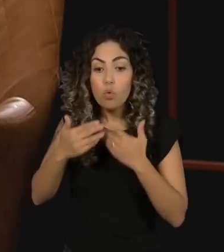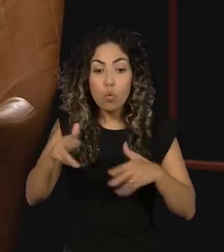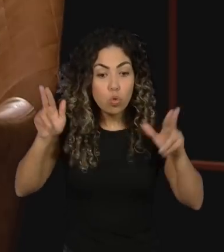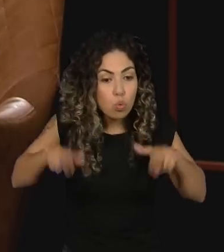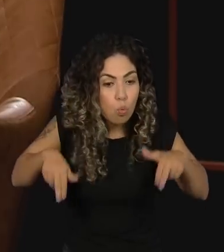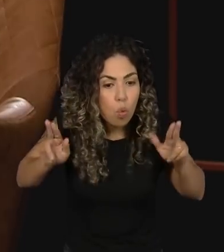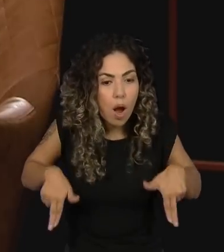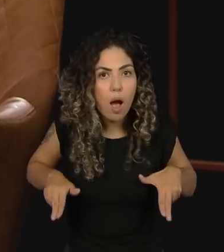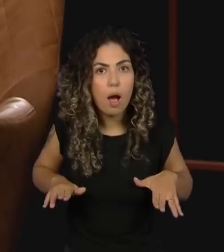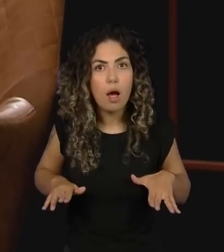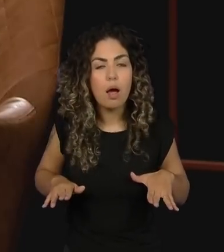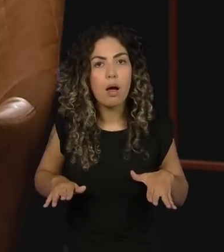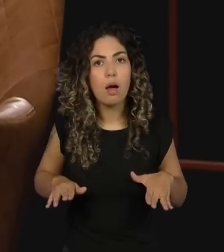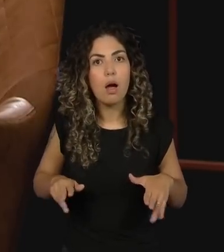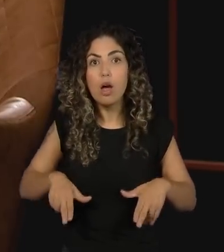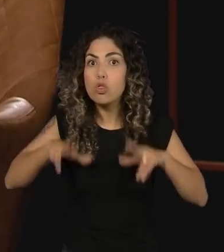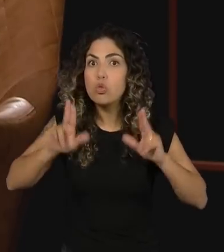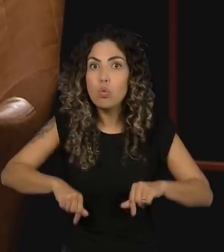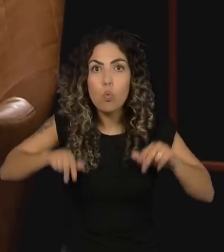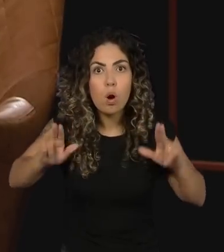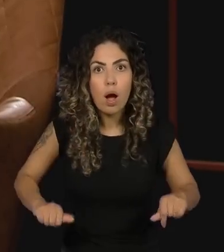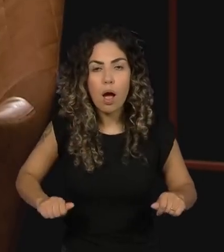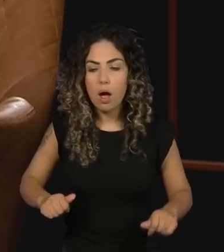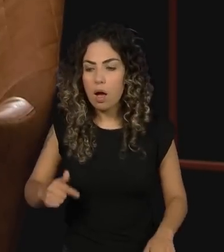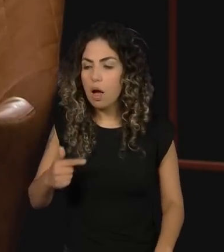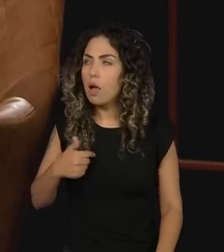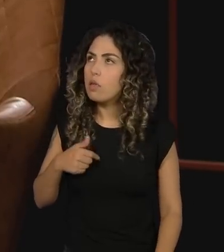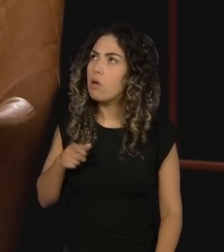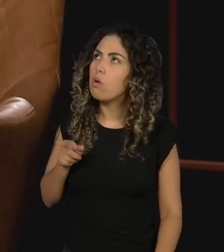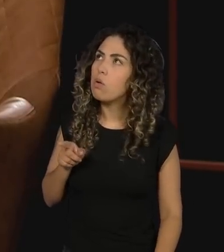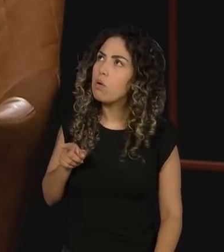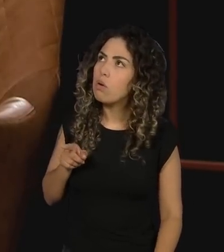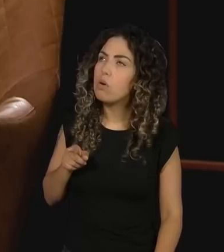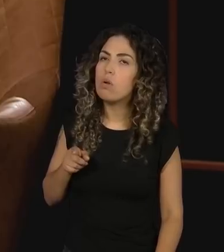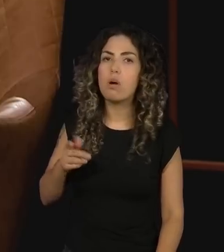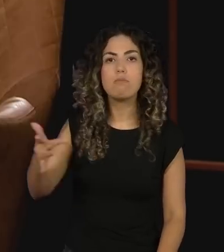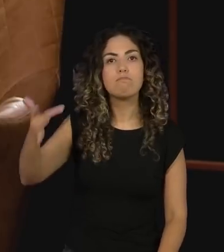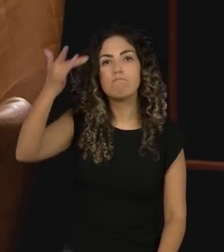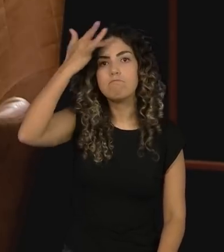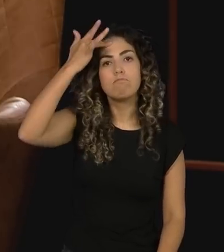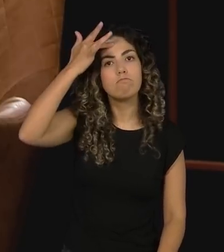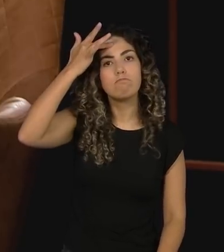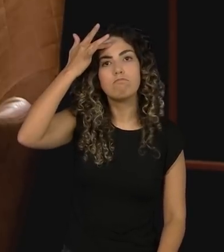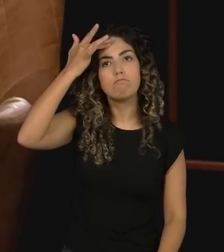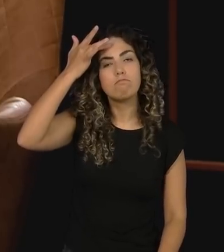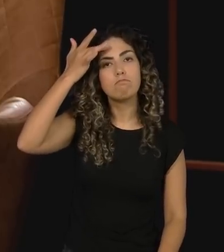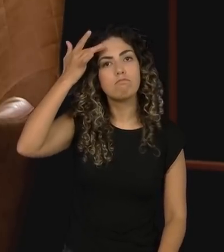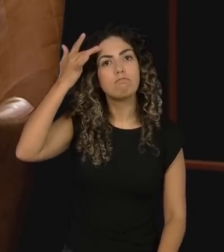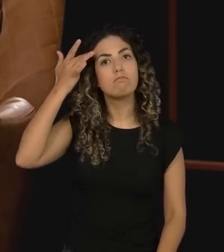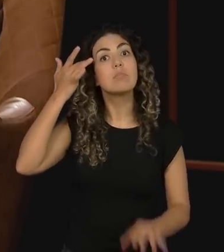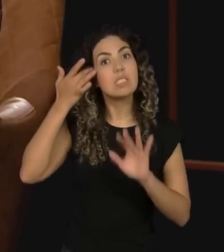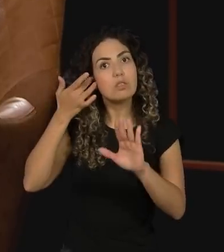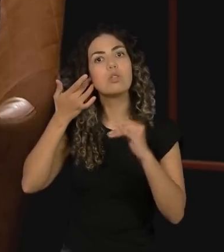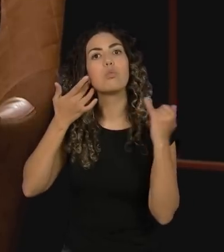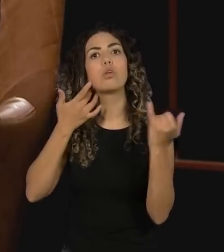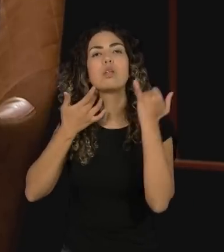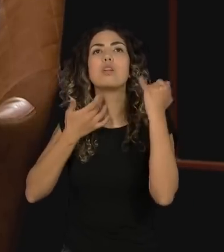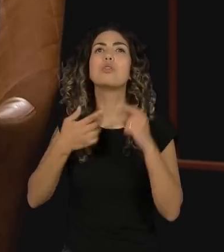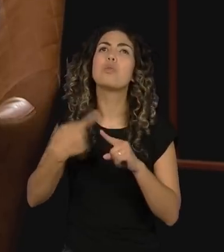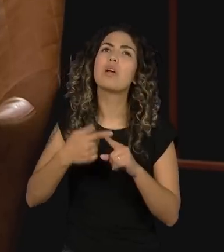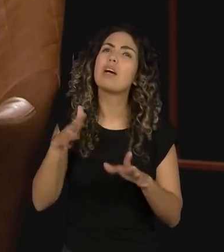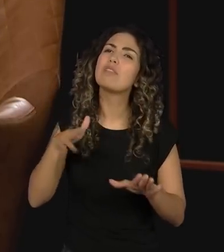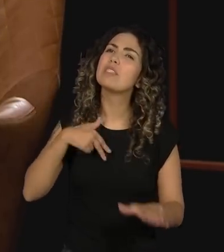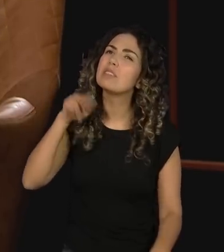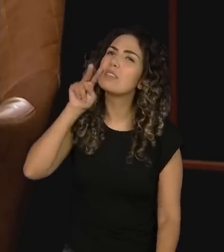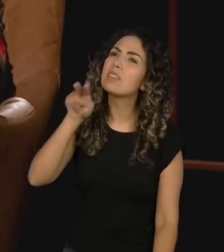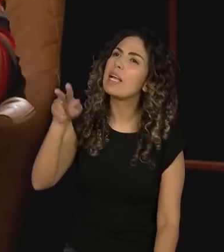jamais esquecer esse conselho. Nunca se duble. Porque a gente fica, que linda